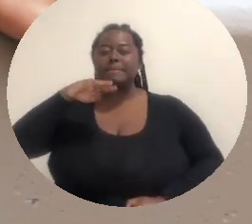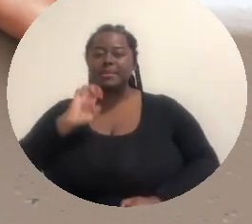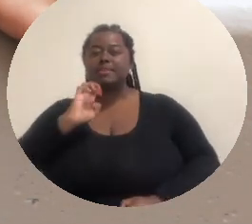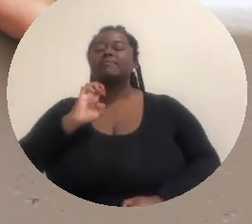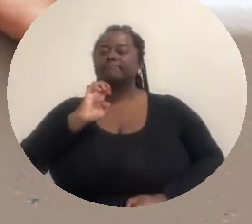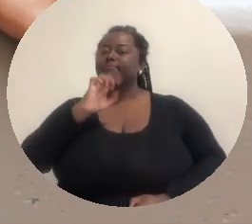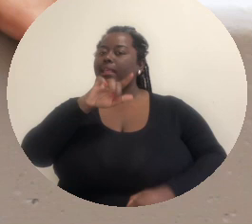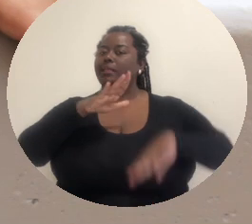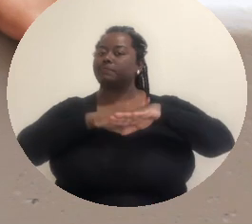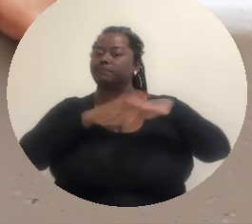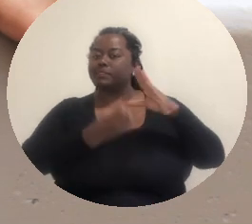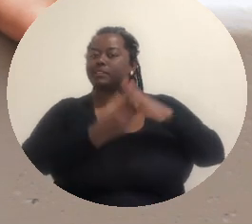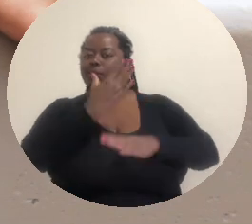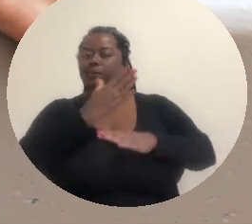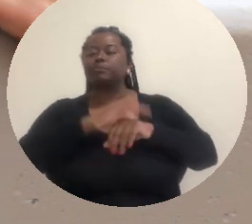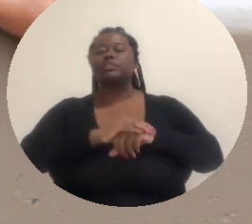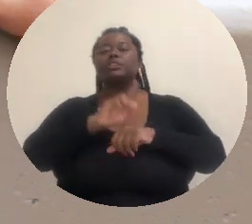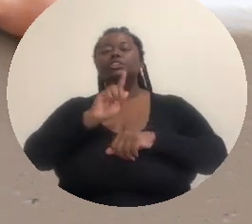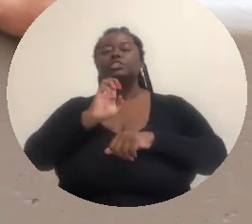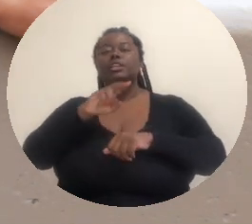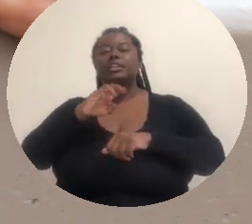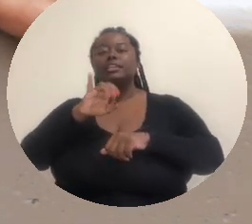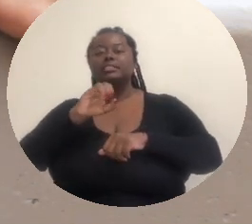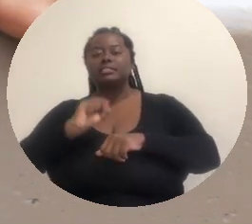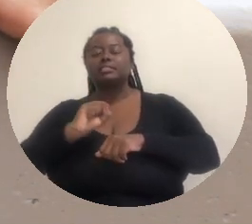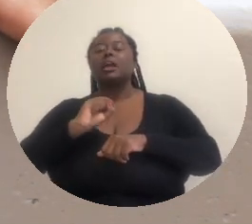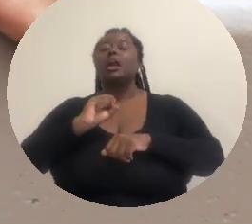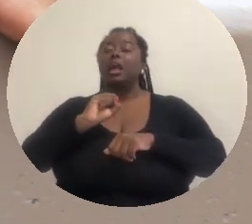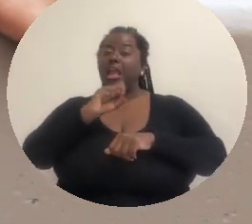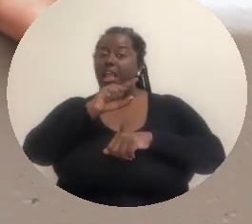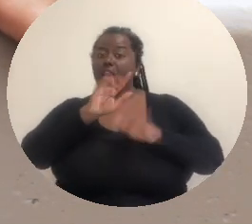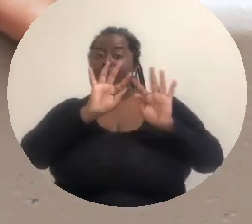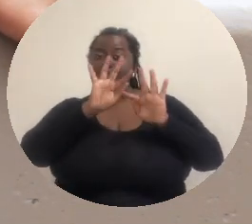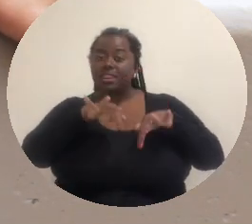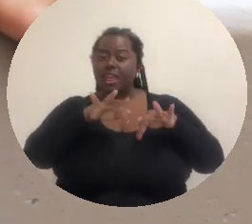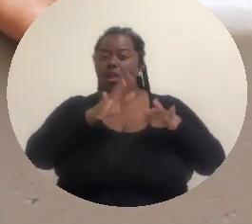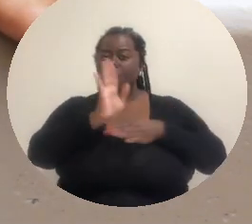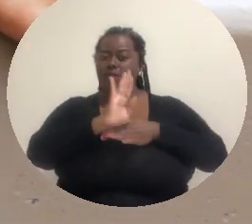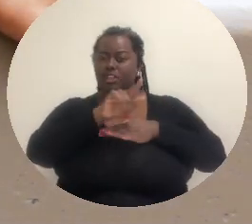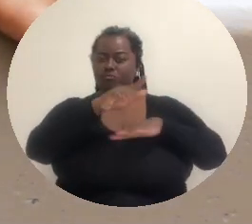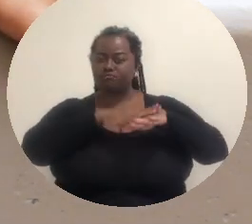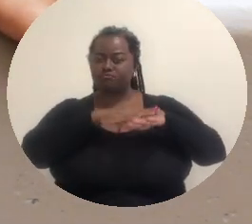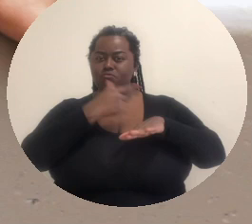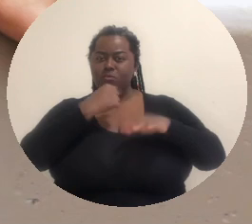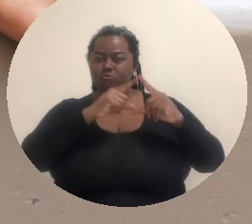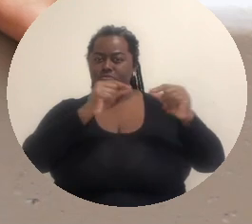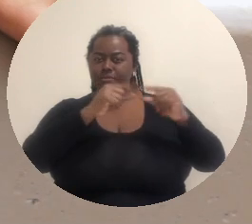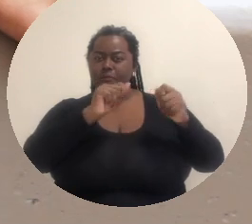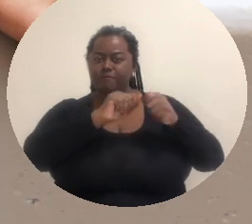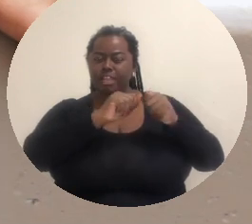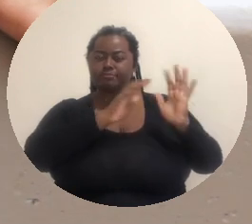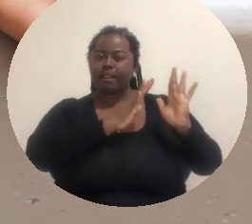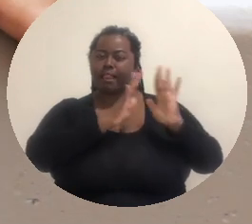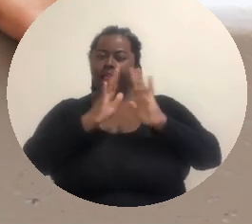Genesis Evangelion. E ali em volta pro final desse anime, a partir do episódio 16, 15 por